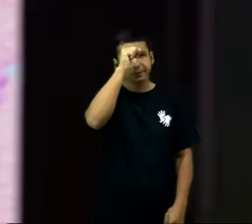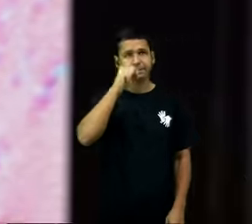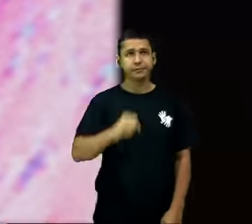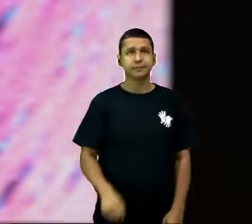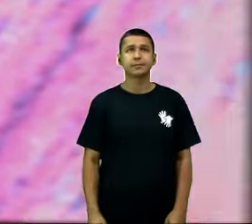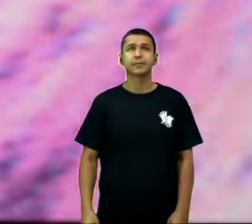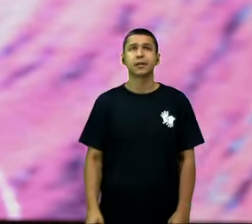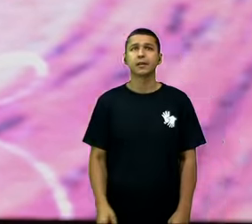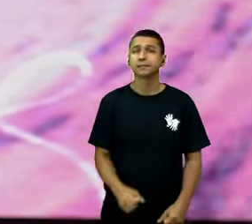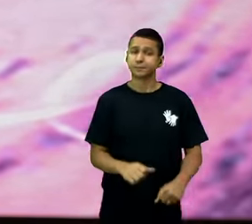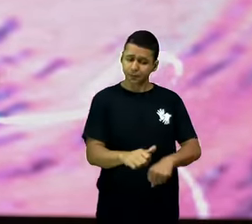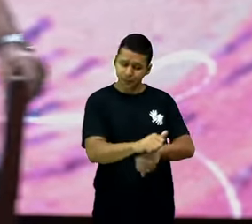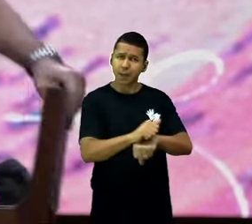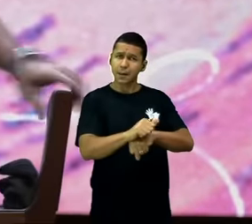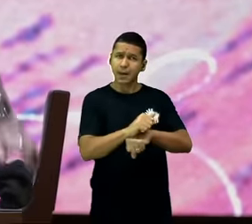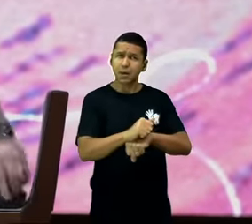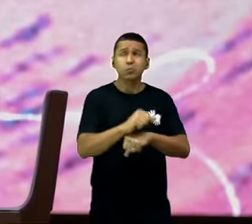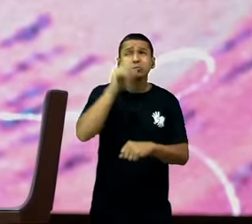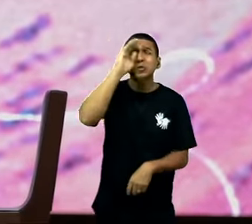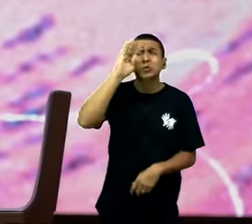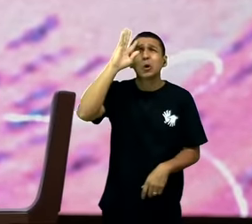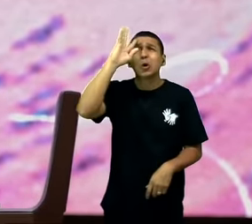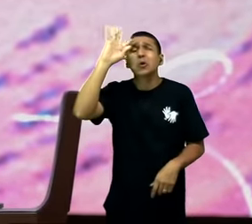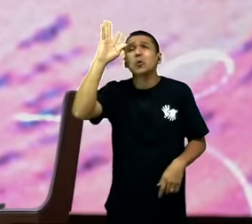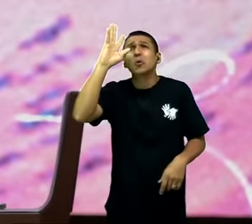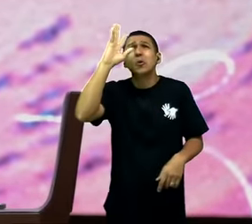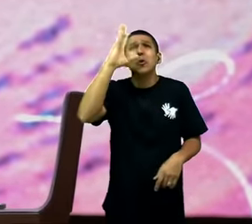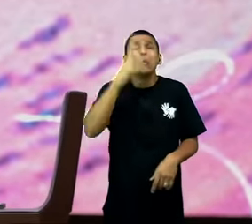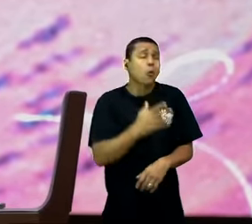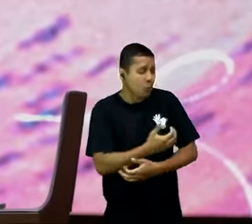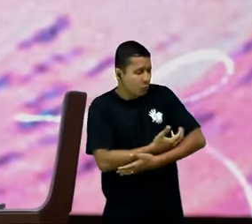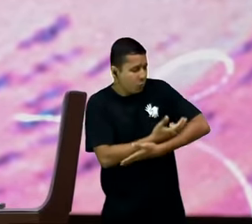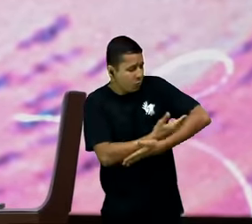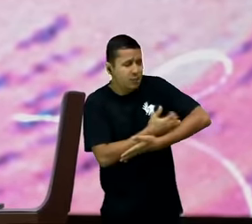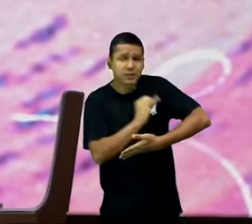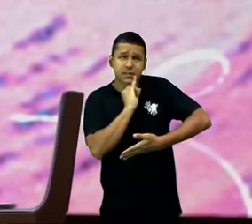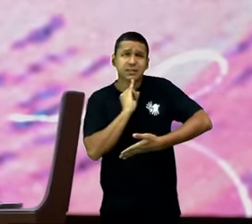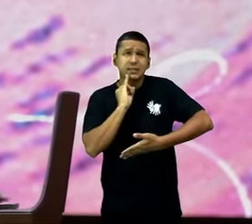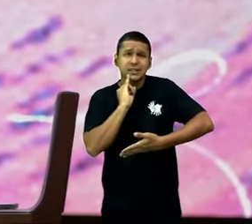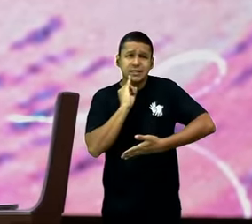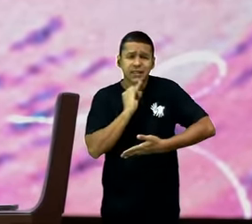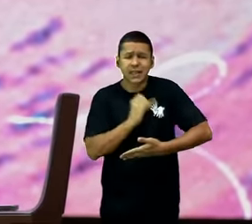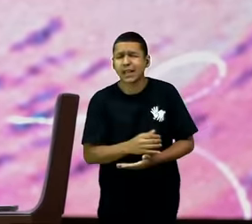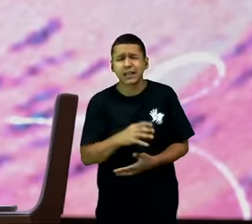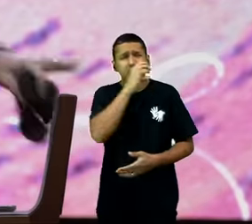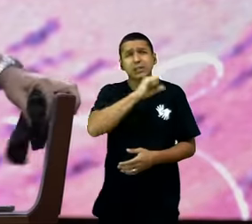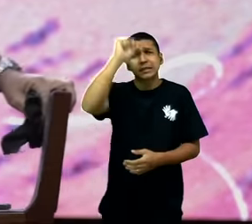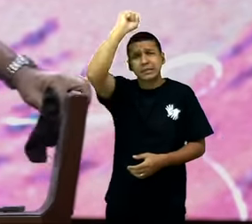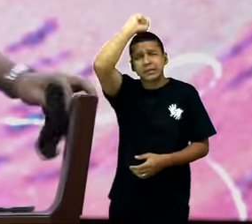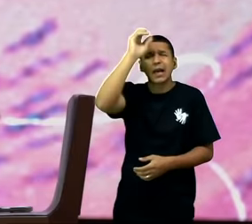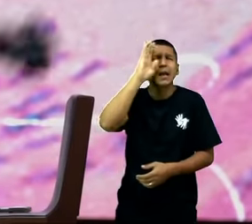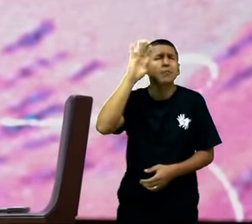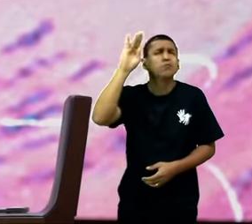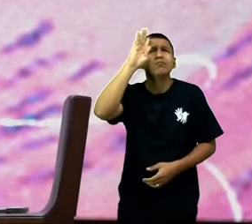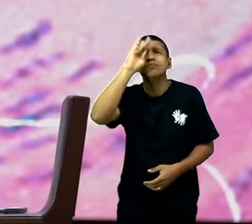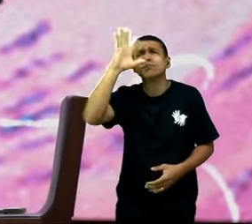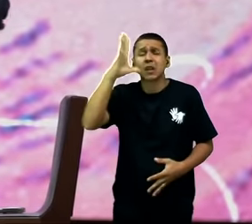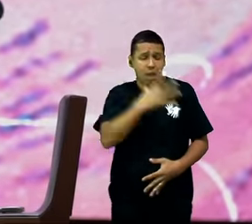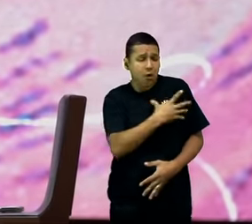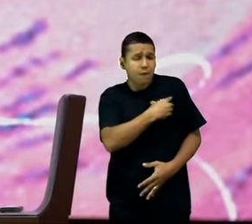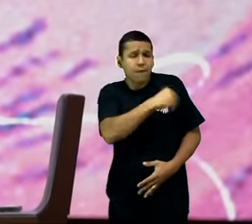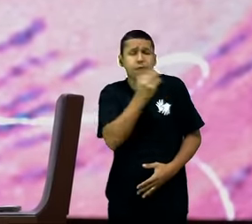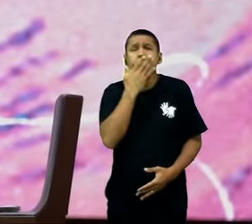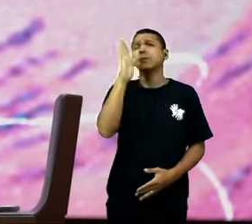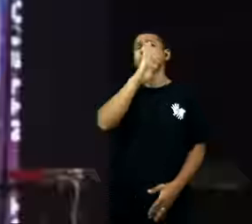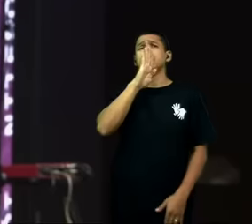Para pensar que Abraão sonhou com aquele menino a vida inteira. Abraão pediu a Deus aquele menino a vida inteira. Era o sonho de Sara, era o sonho de Abraão, era o filho de uma